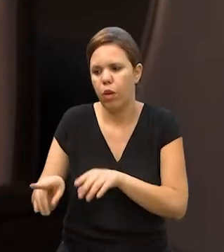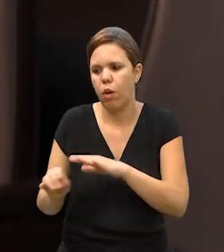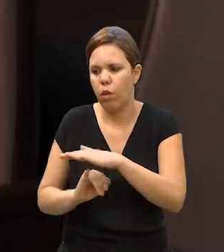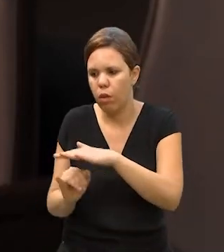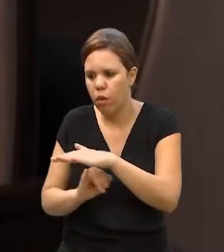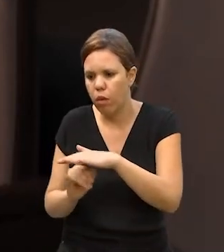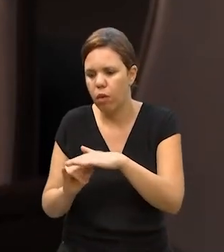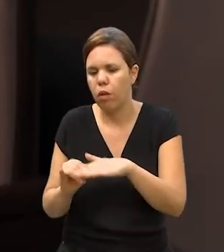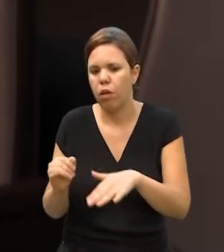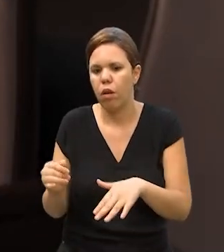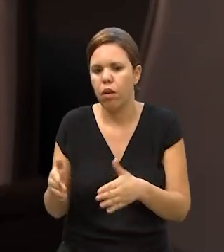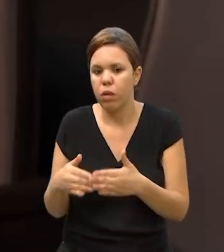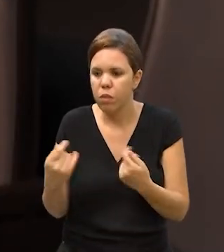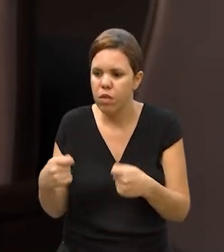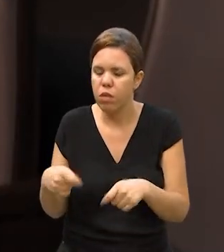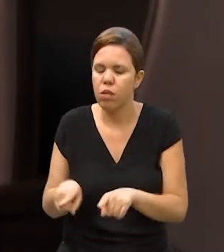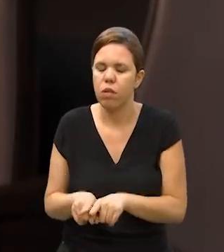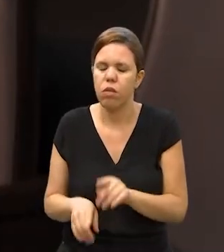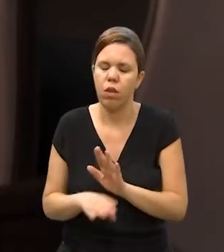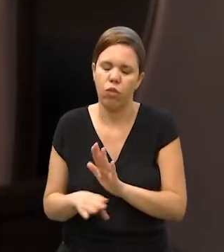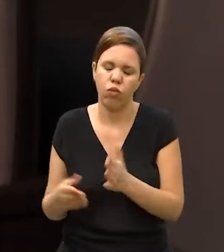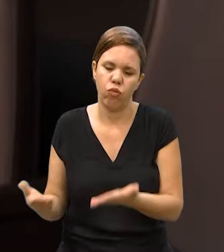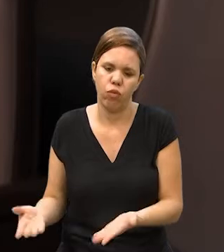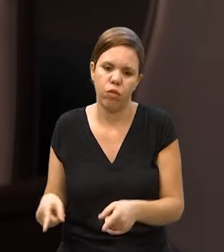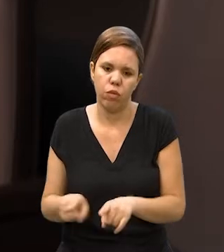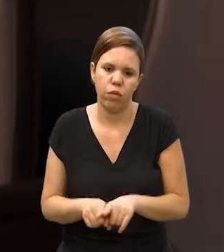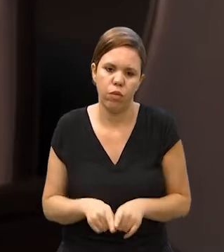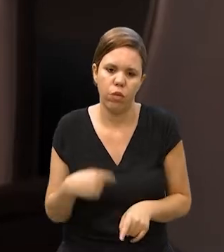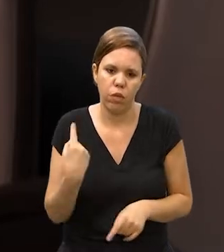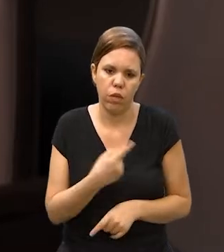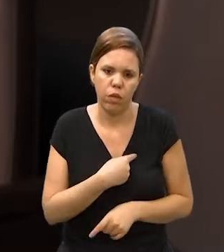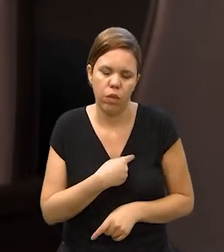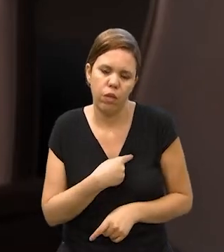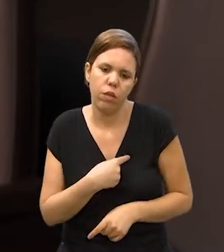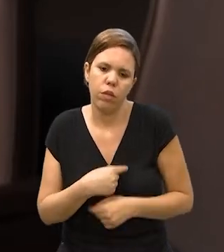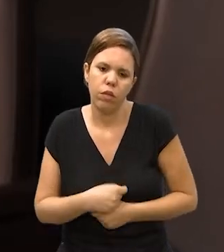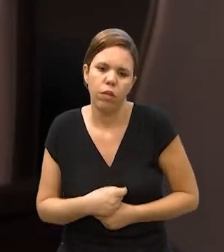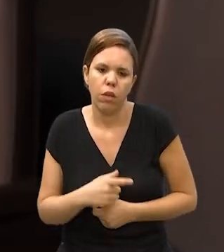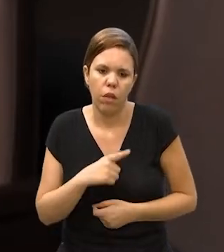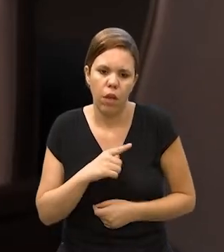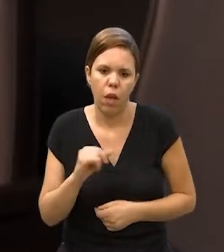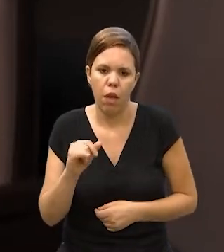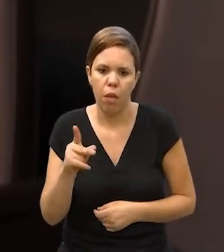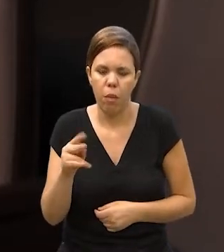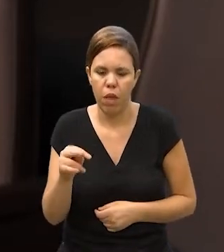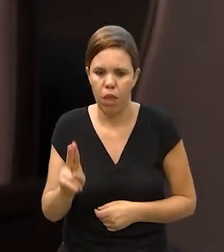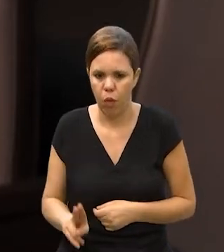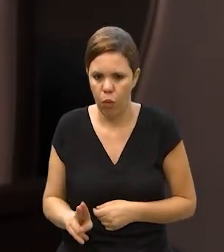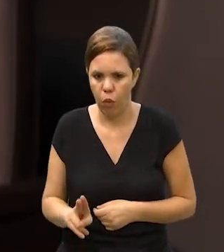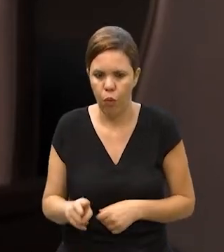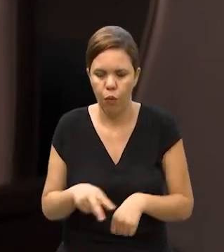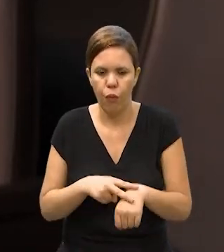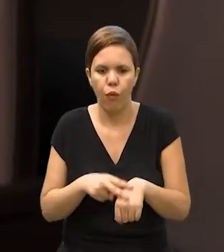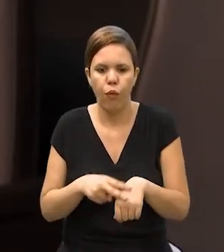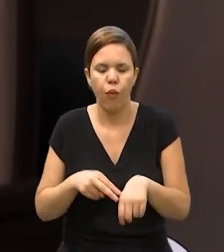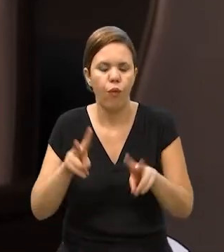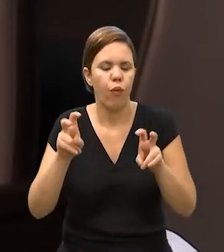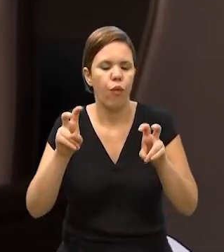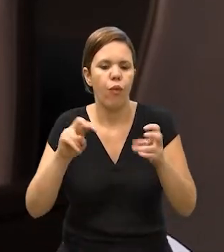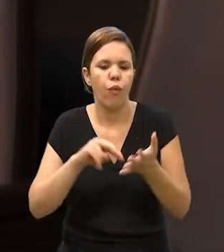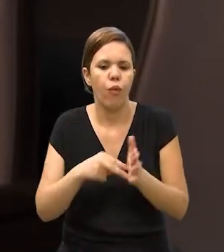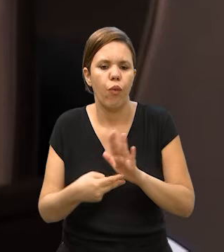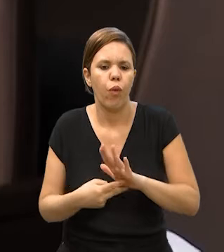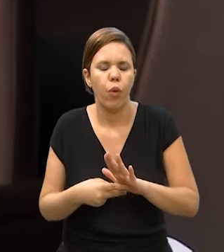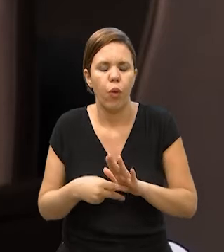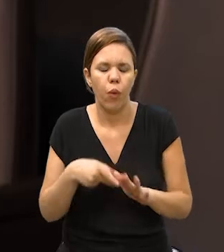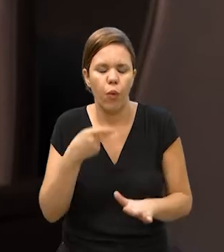esse setor que é tão carente, né? E também pegando um gancho, a gente também tem o IPTU Verde, né? O IPTU Verde,